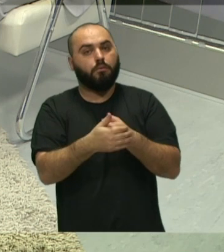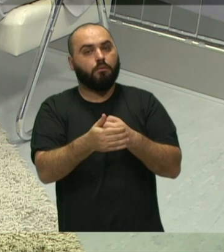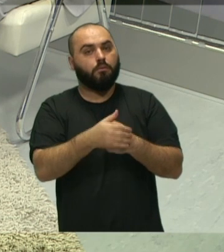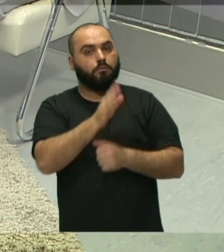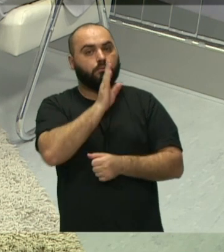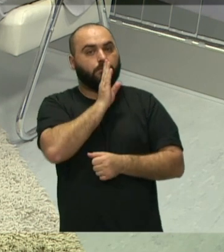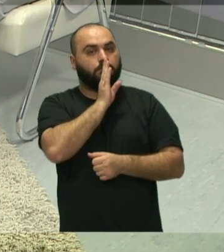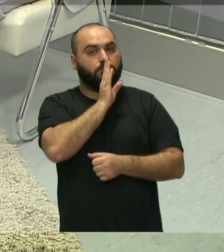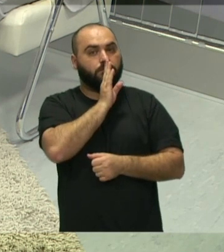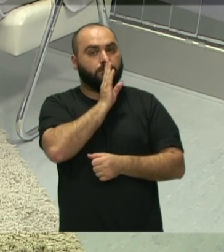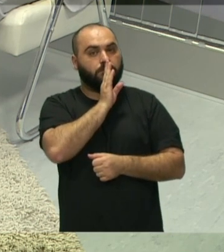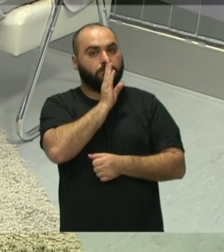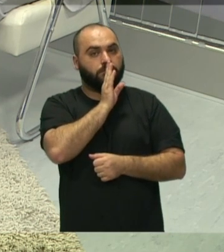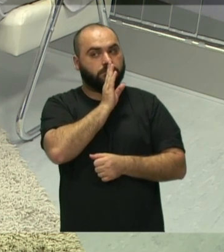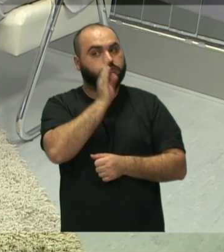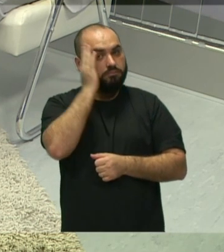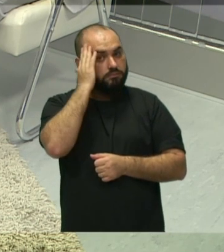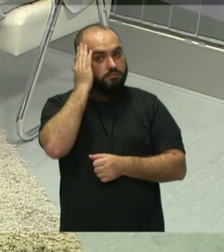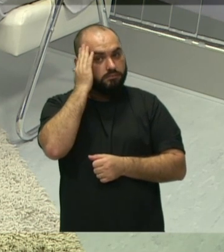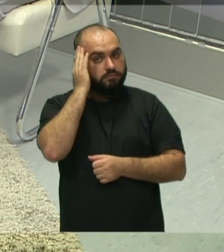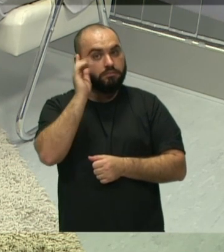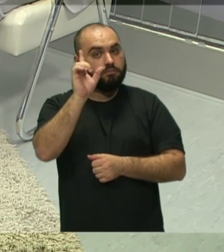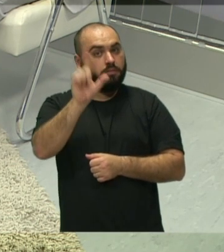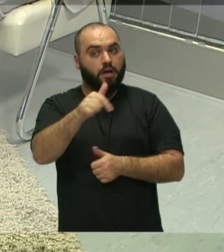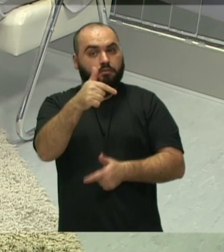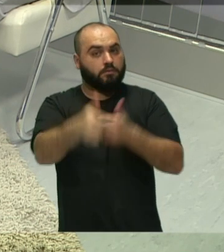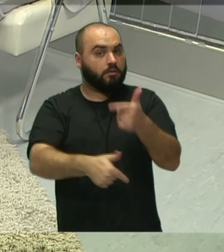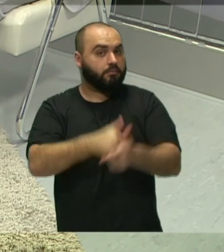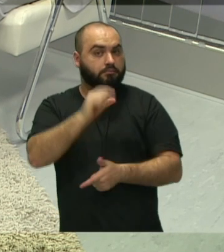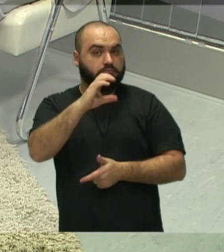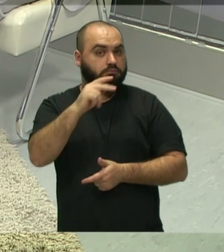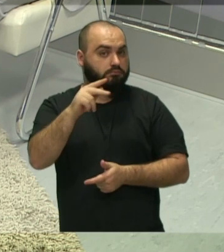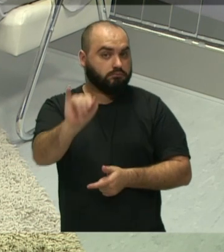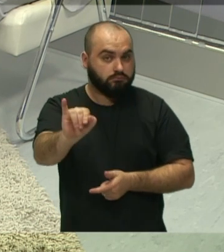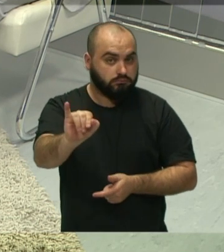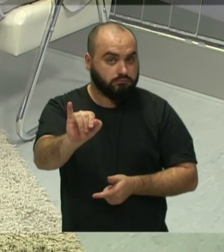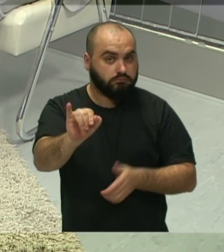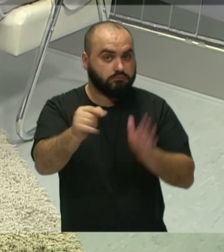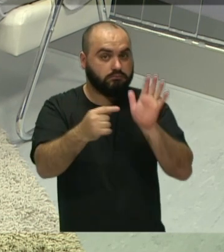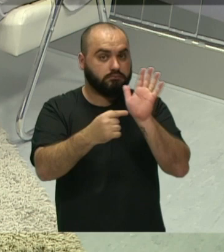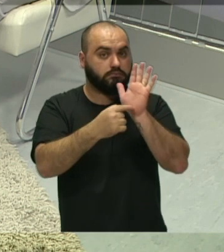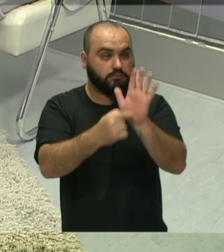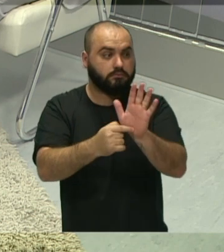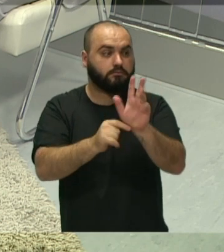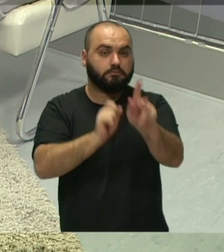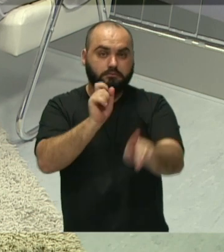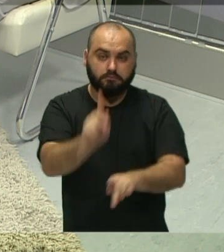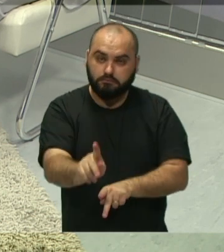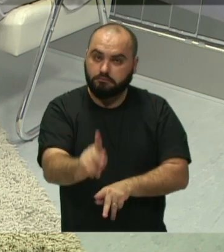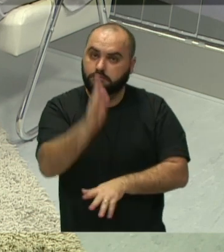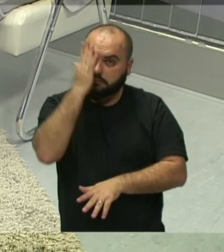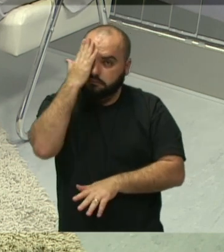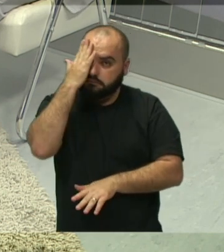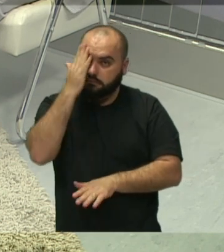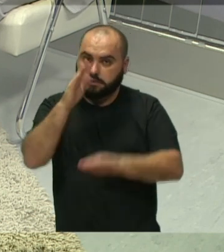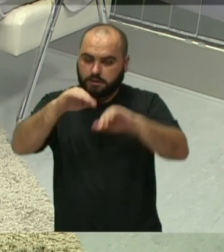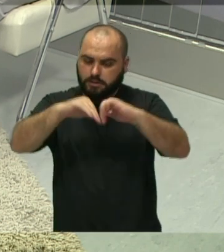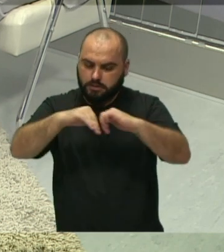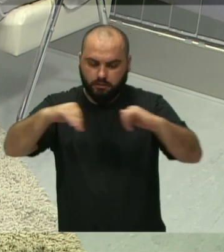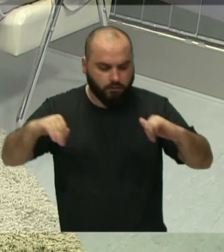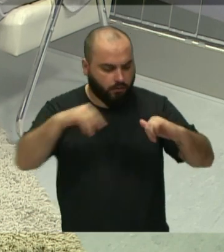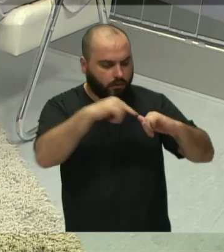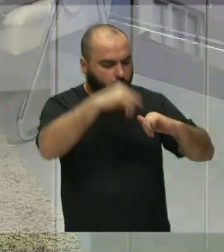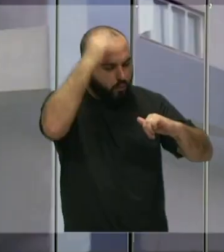for a conclusão que nós vamos chegar. Esse é o trabalho da CPI, encaminhar e mostrar para a população, separar culpados de